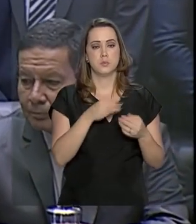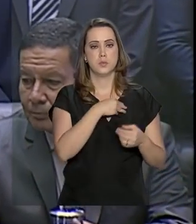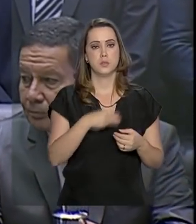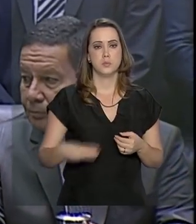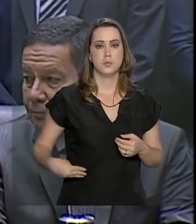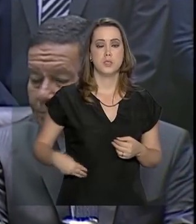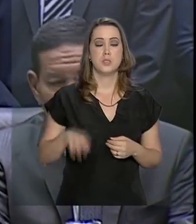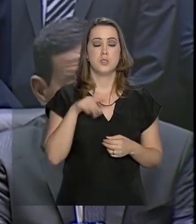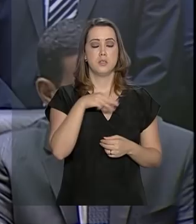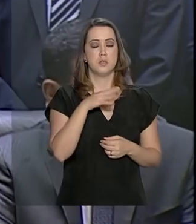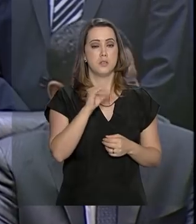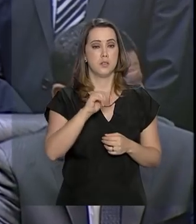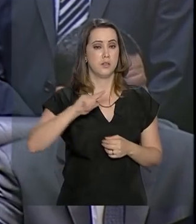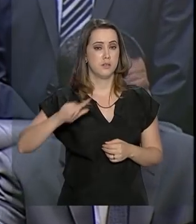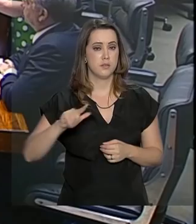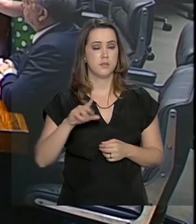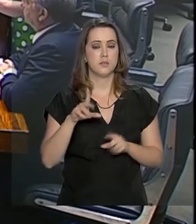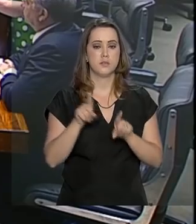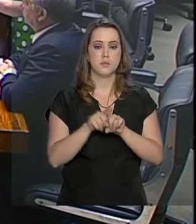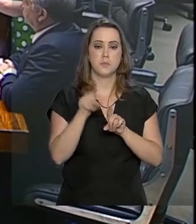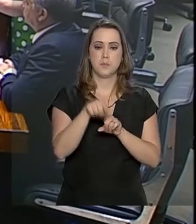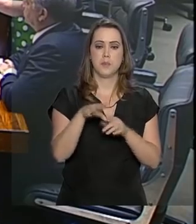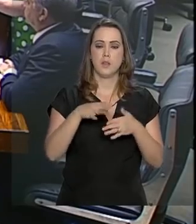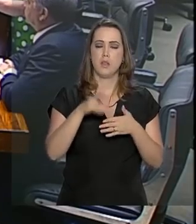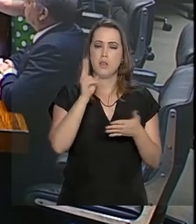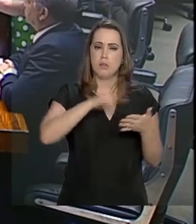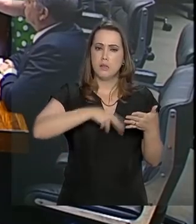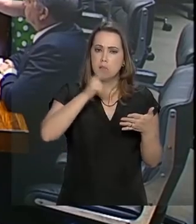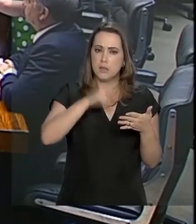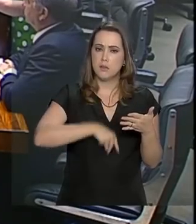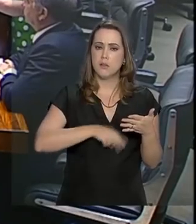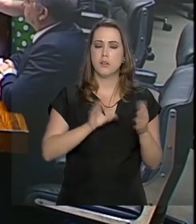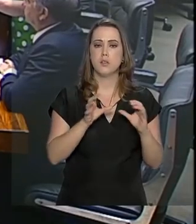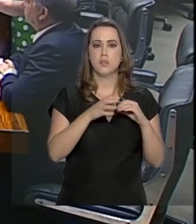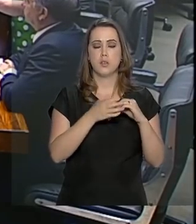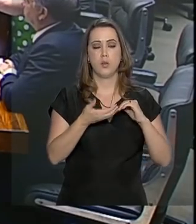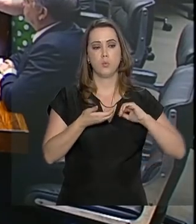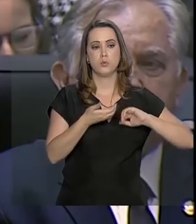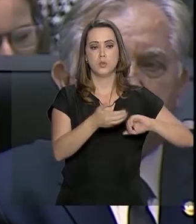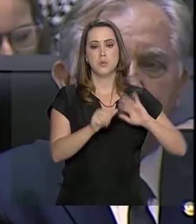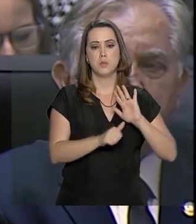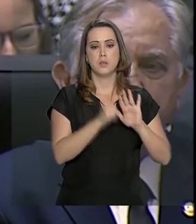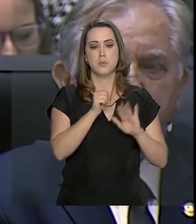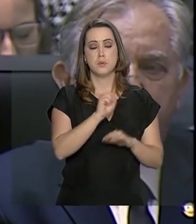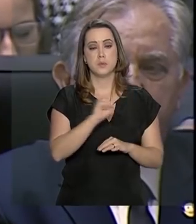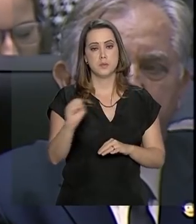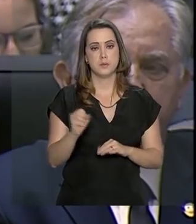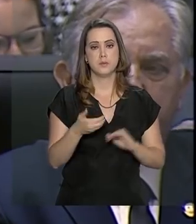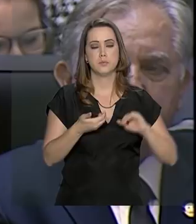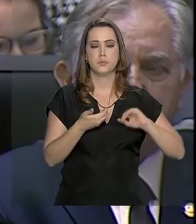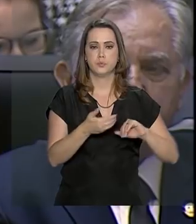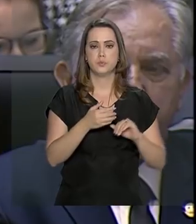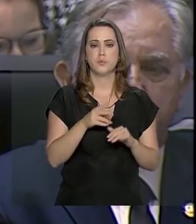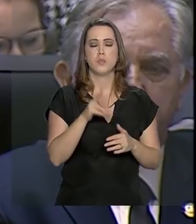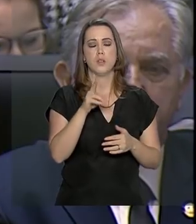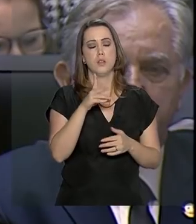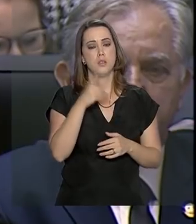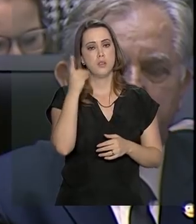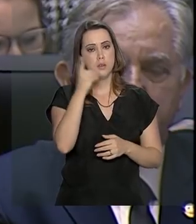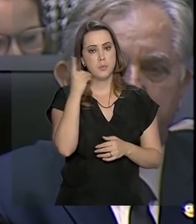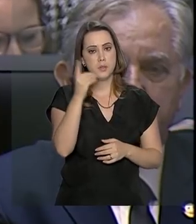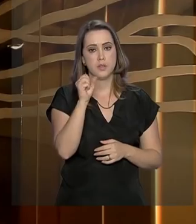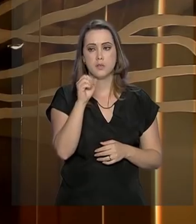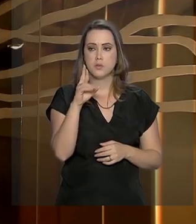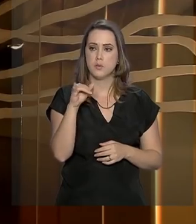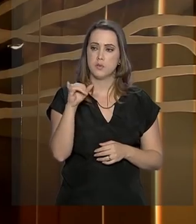Casa Civil, Onyx Lorenzoni, e lida aos parlamentares pela primeira secretária do Congresso, deputada Soraya